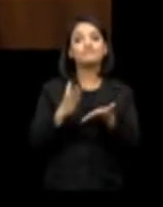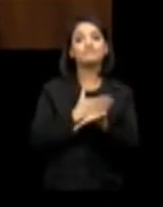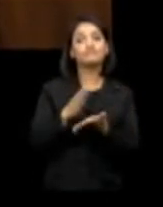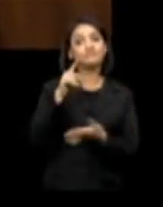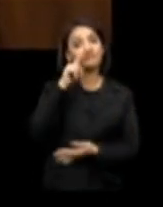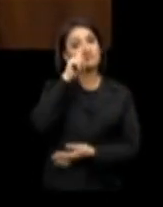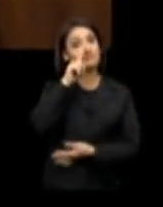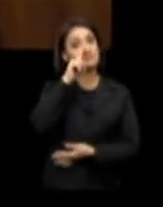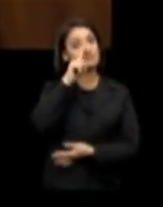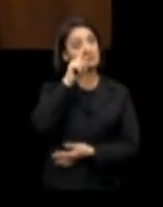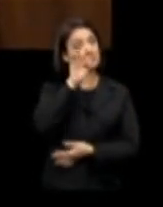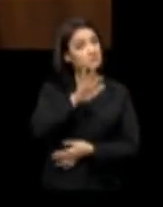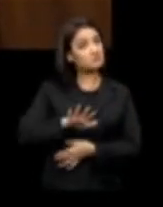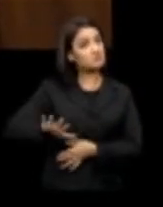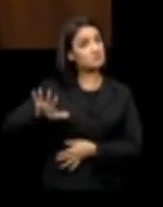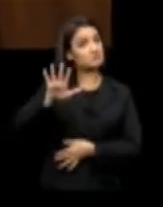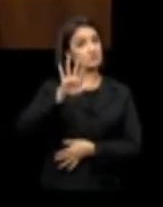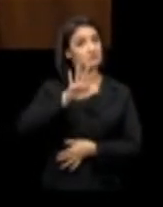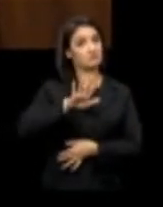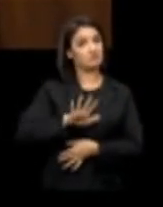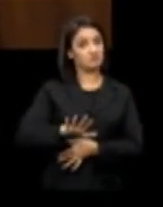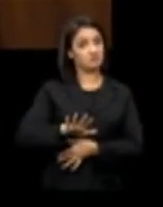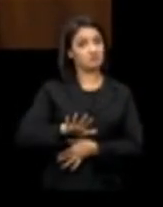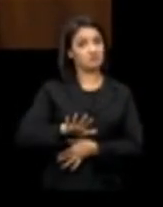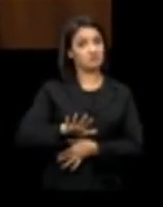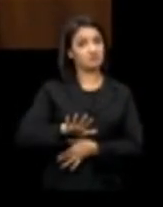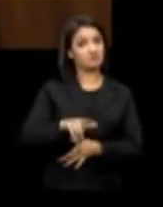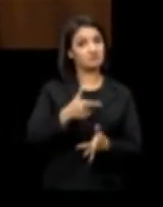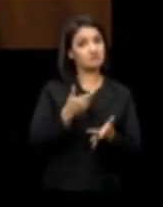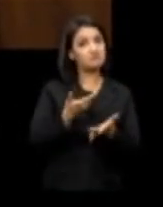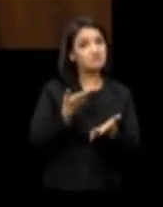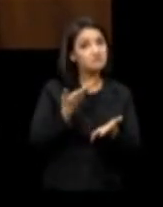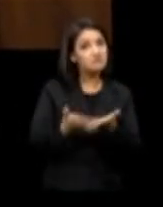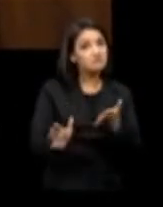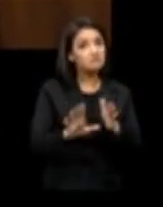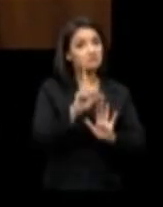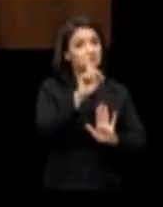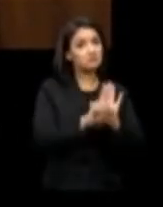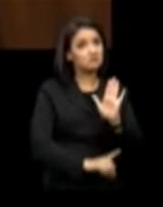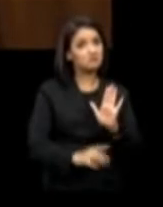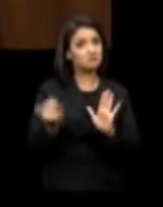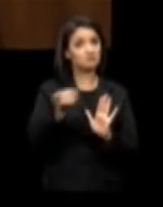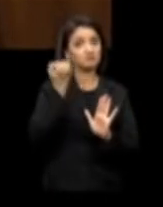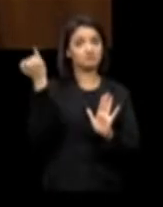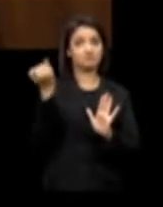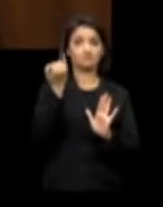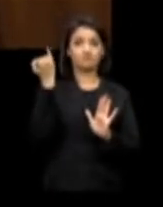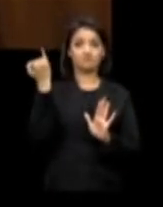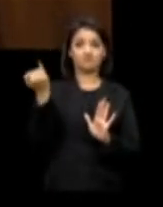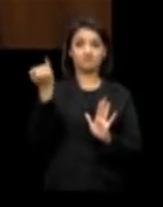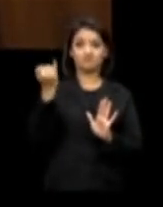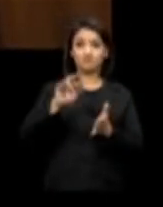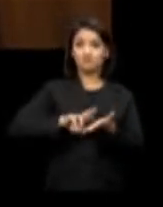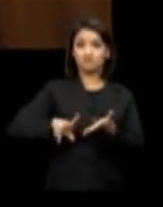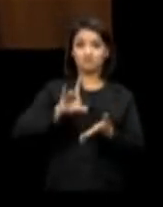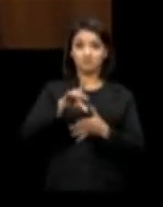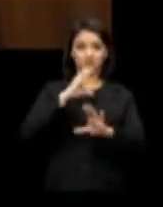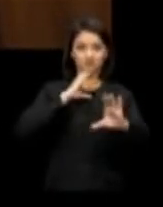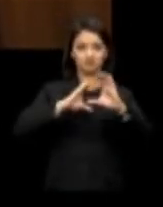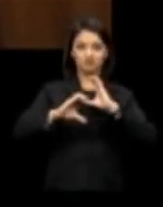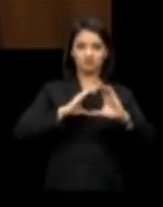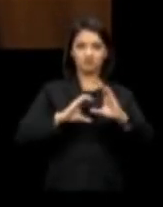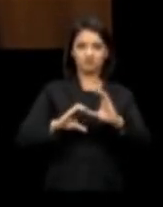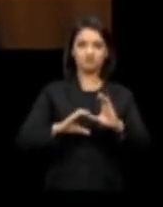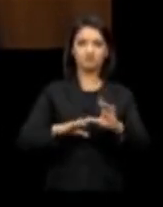riscos generalizados de violação de direitos fundamentais básicos para além da questão comunicacional. E